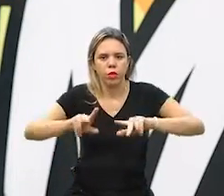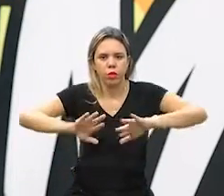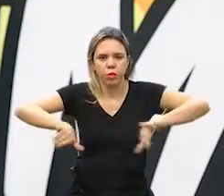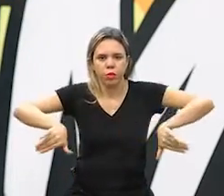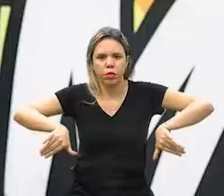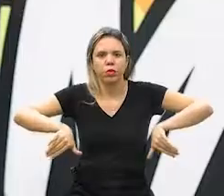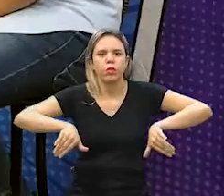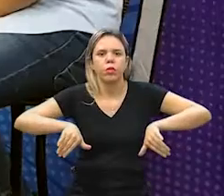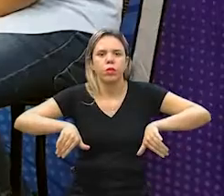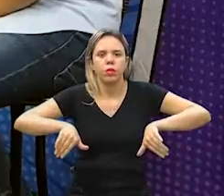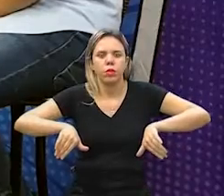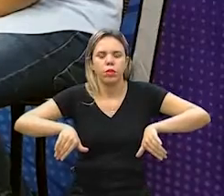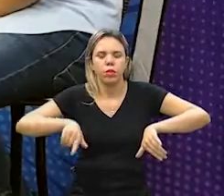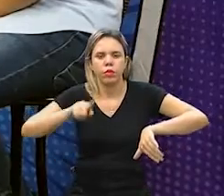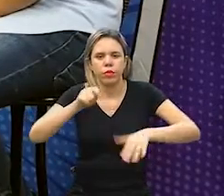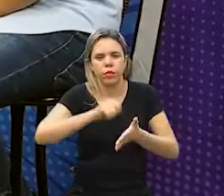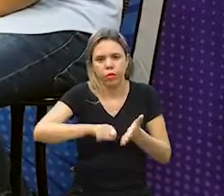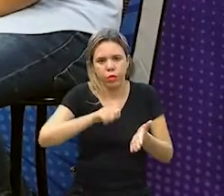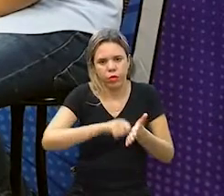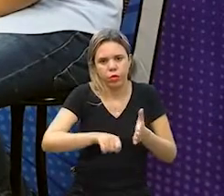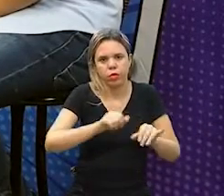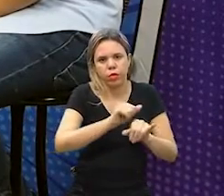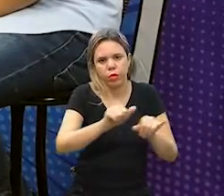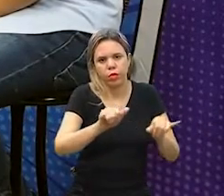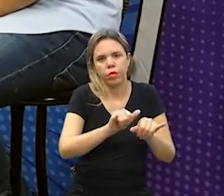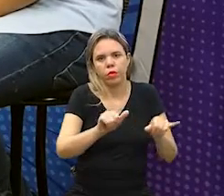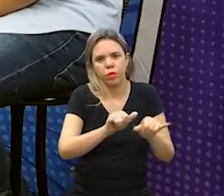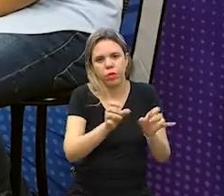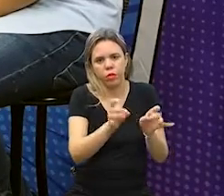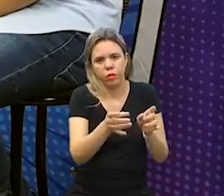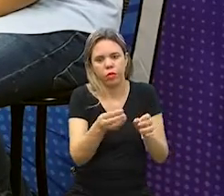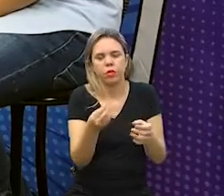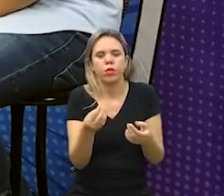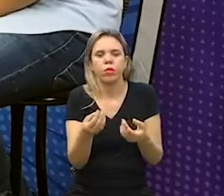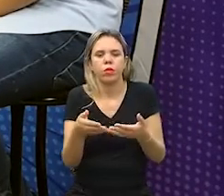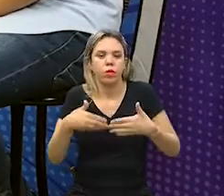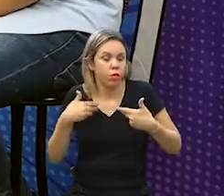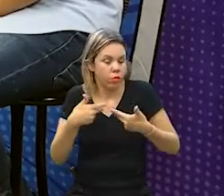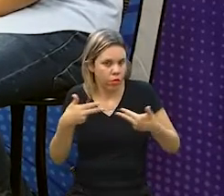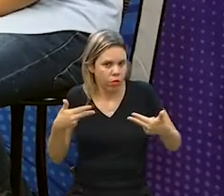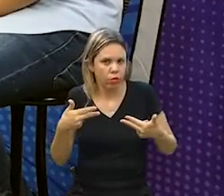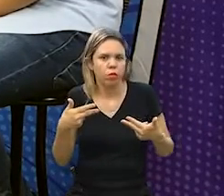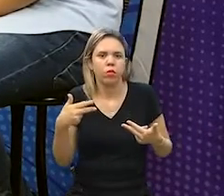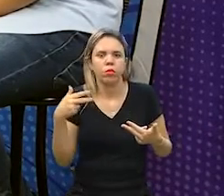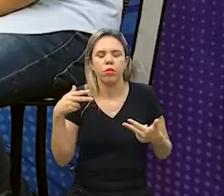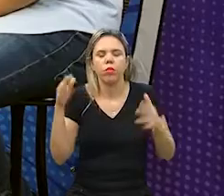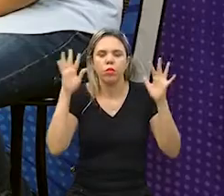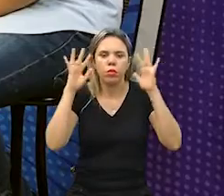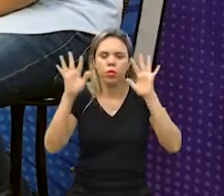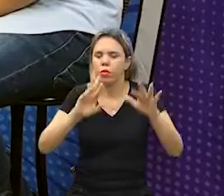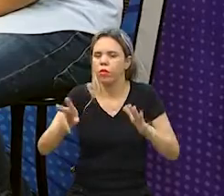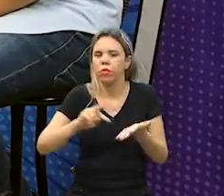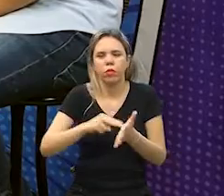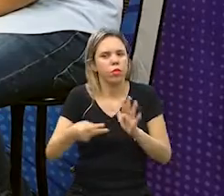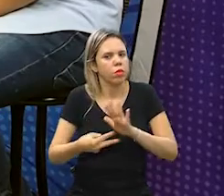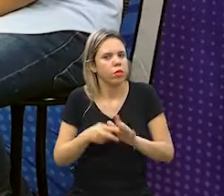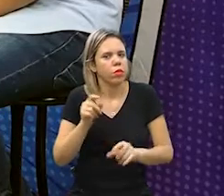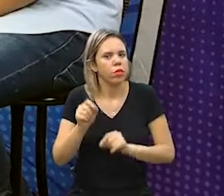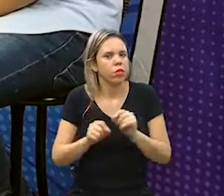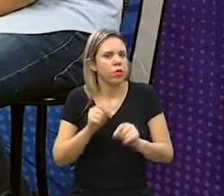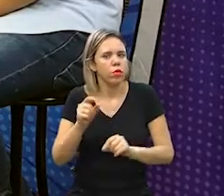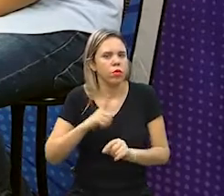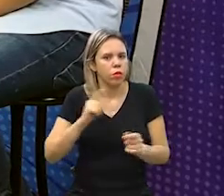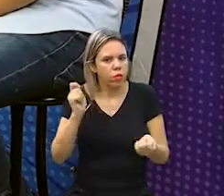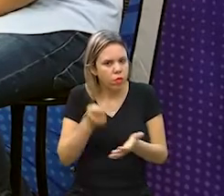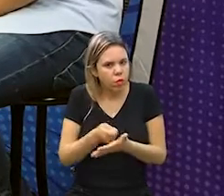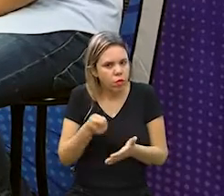distintas. Tá? Você escrever algo comercial, algo de entretenimento, melhor dizendo, não significa que